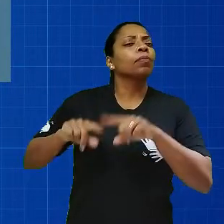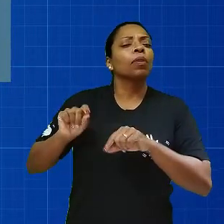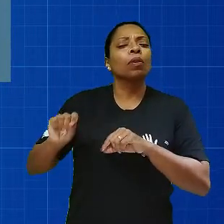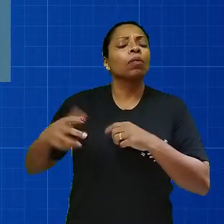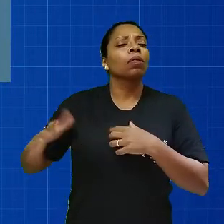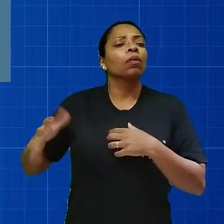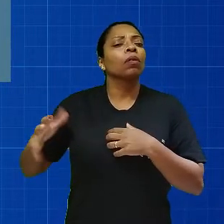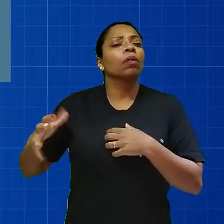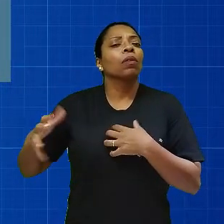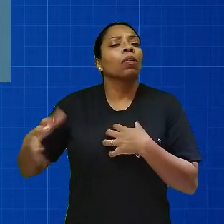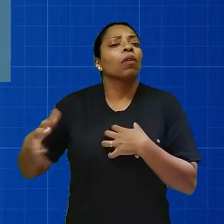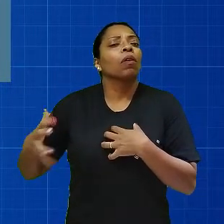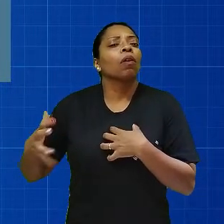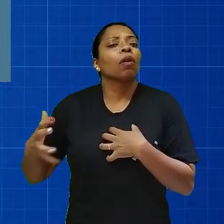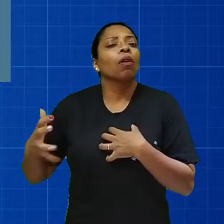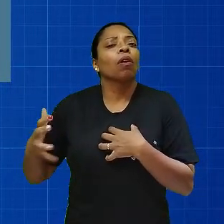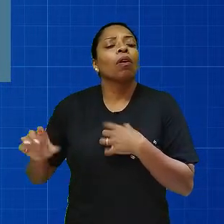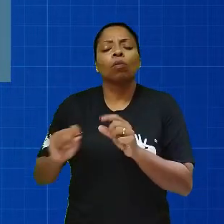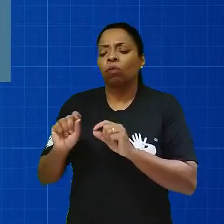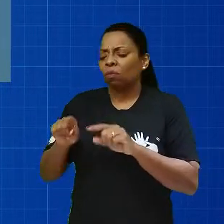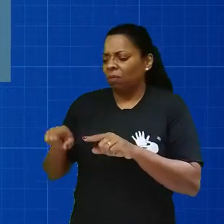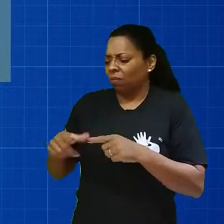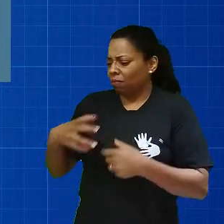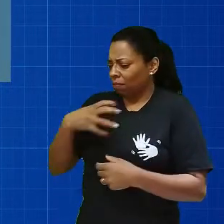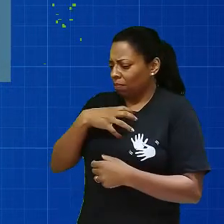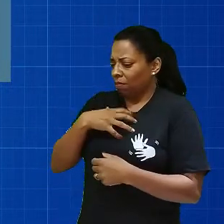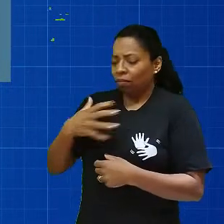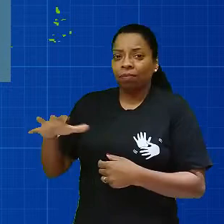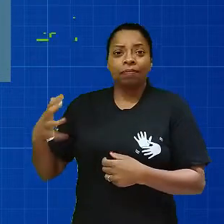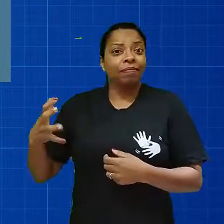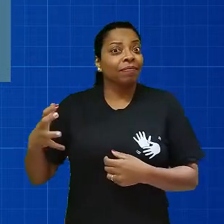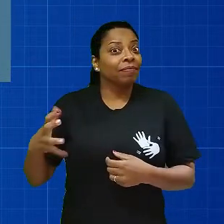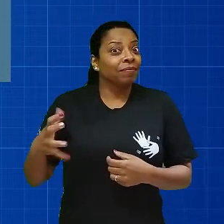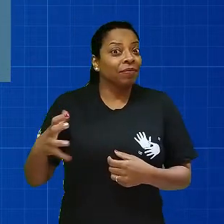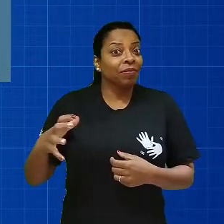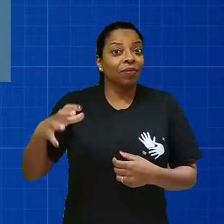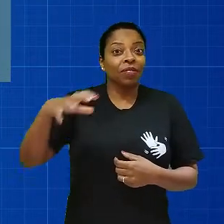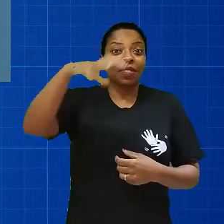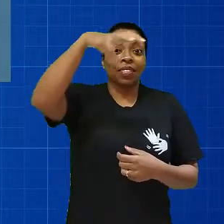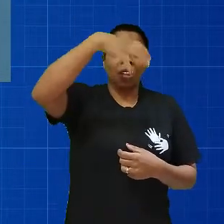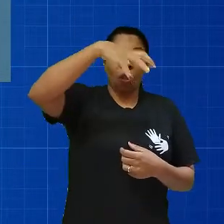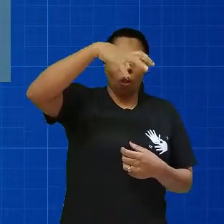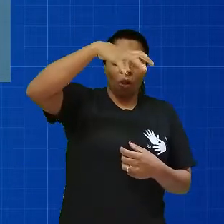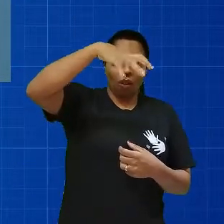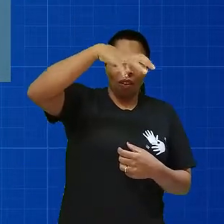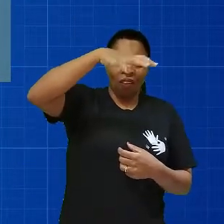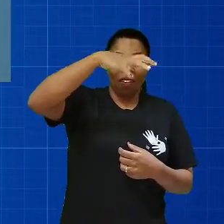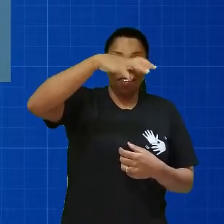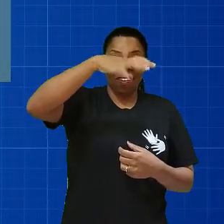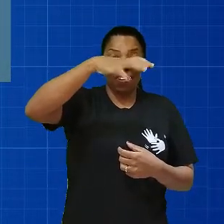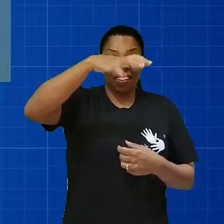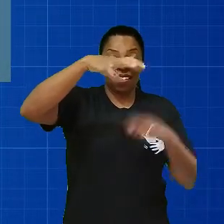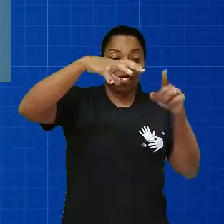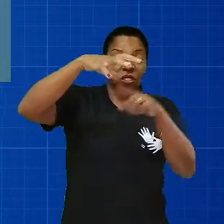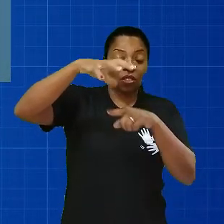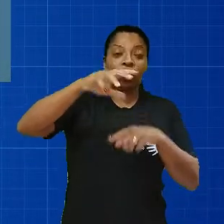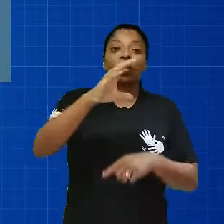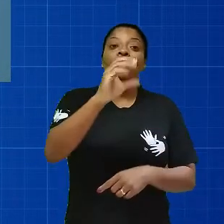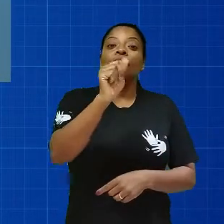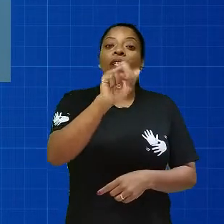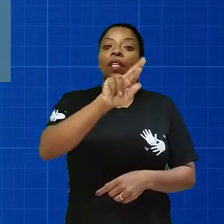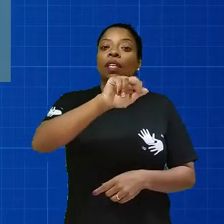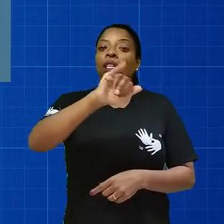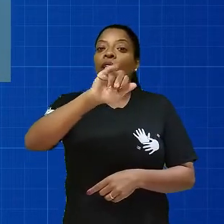Que som será? Você sabe de que material é feito? Esse é o nosso